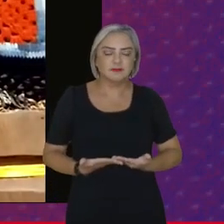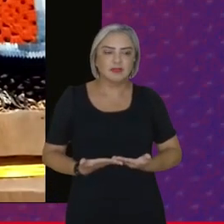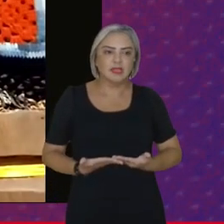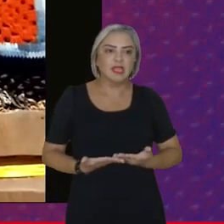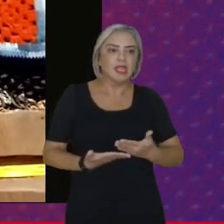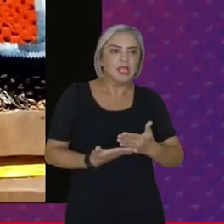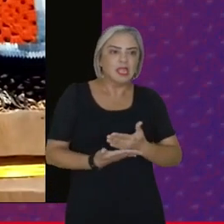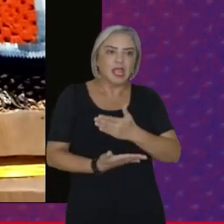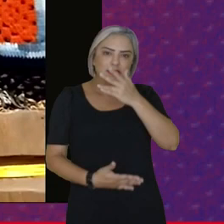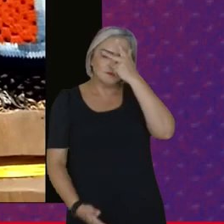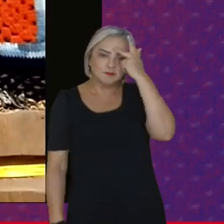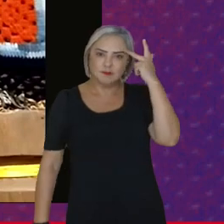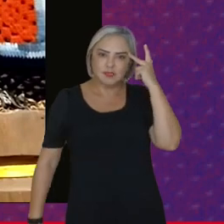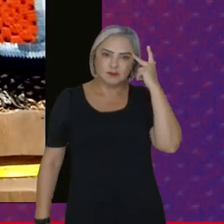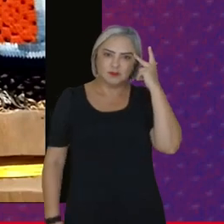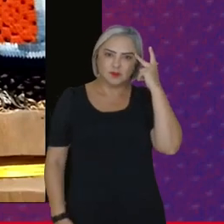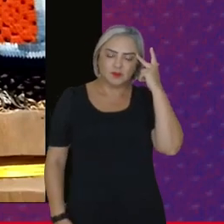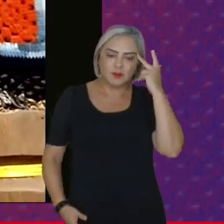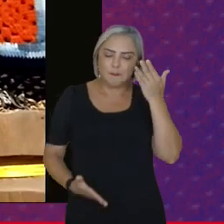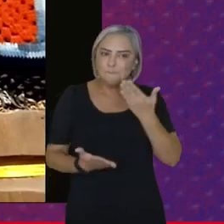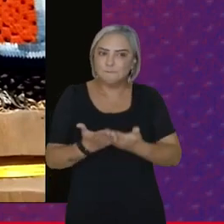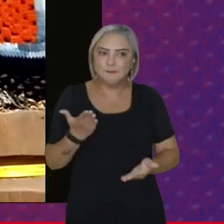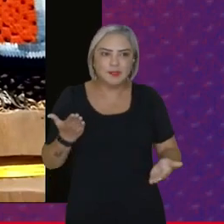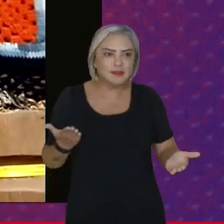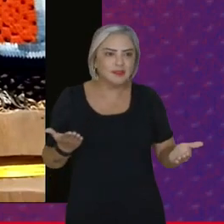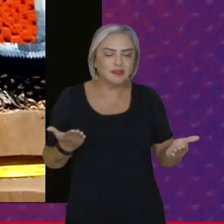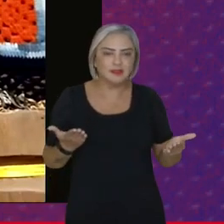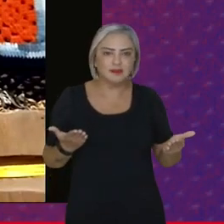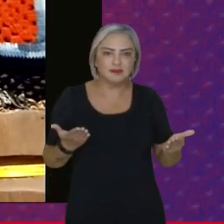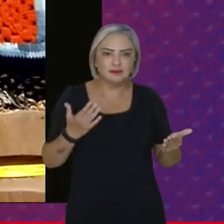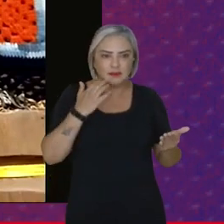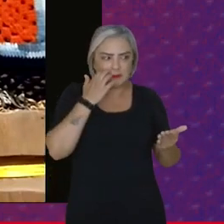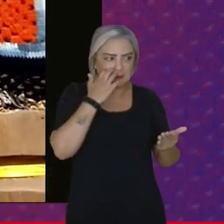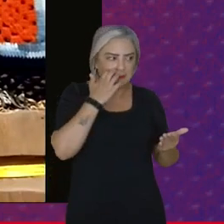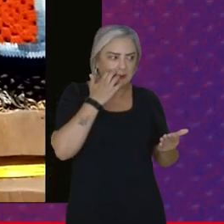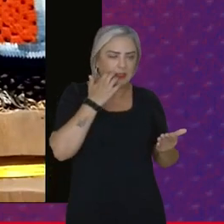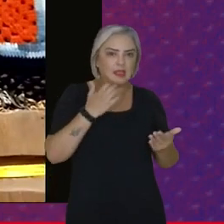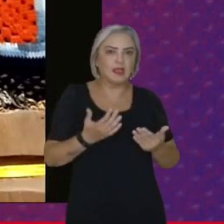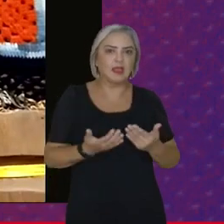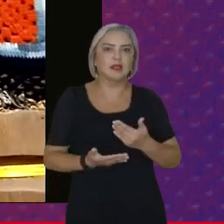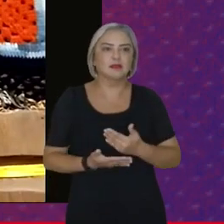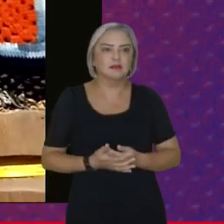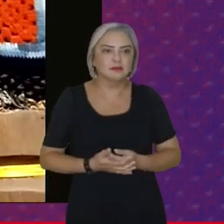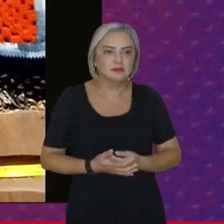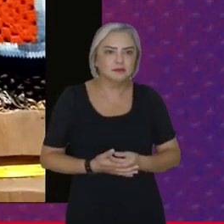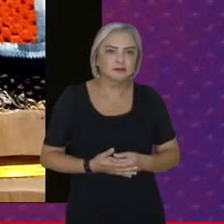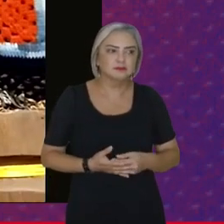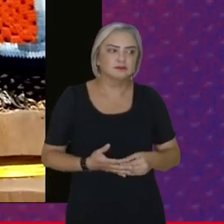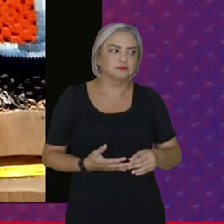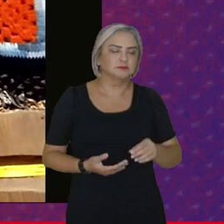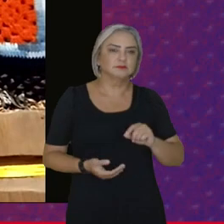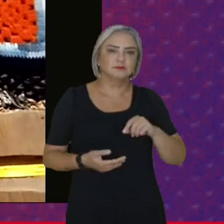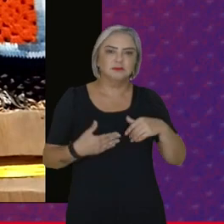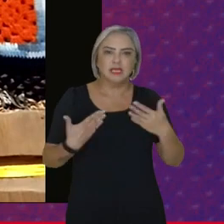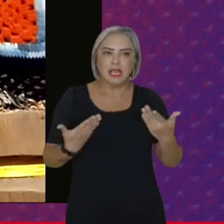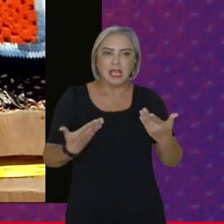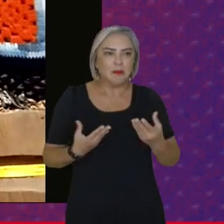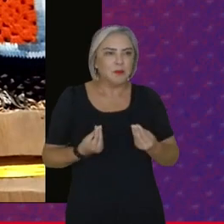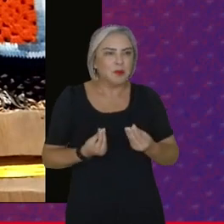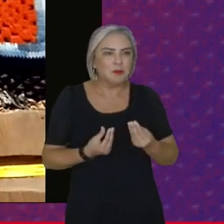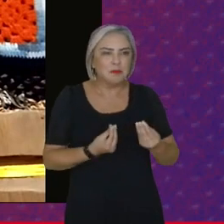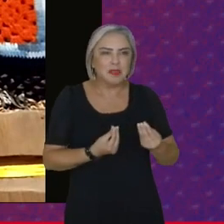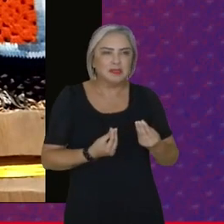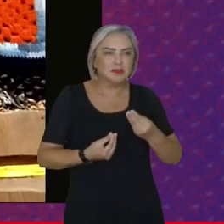muitas pessoas perderam o mais importante de tudo, a esperança. Muitas pessoas